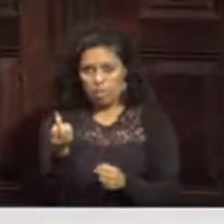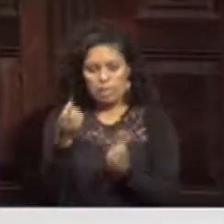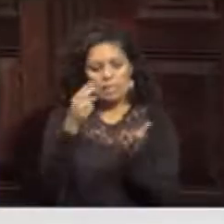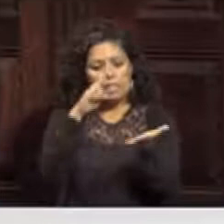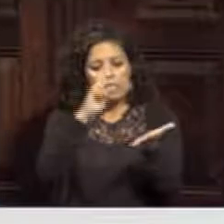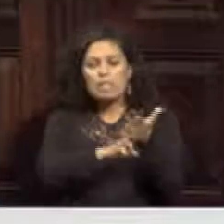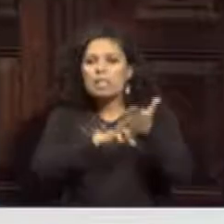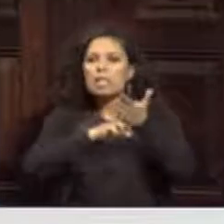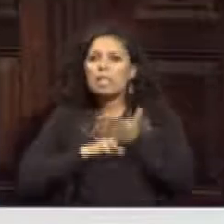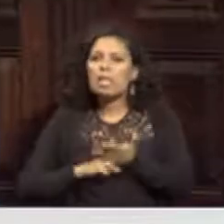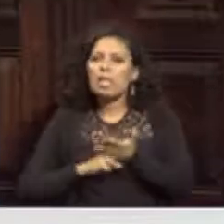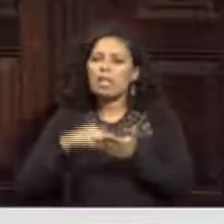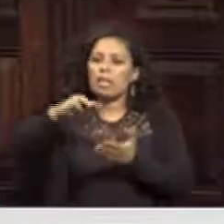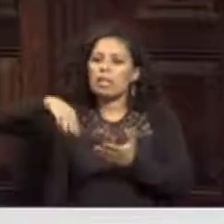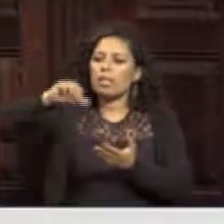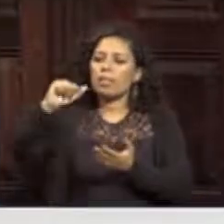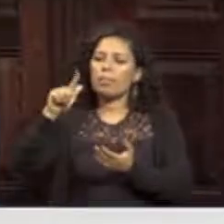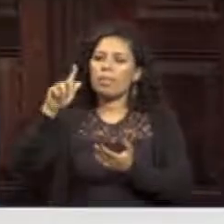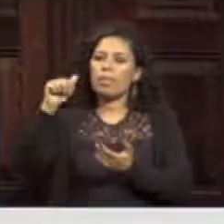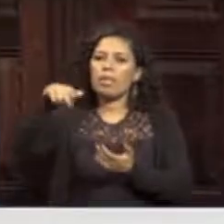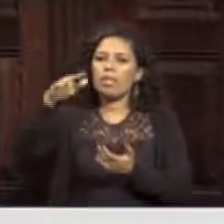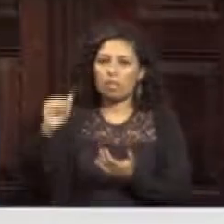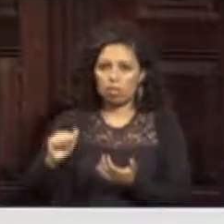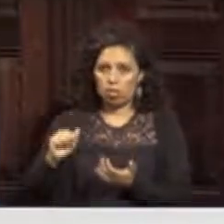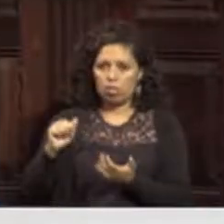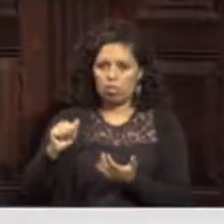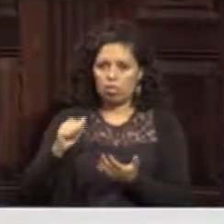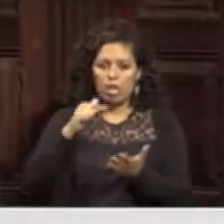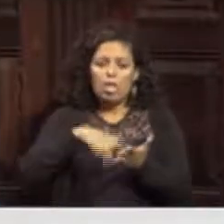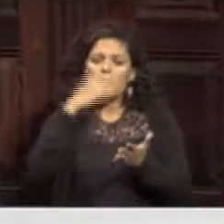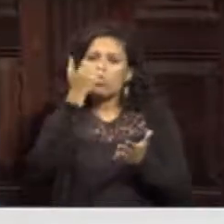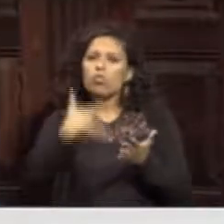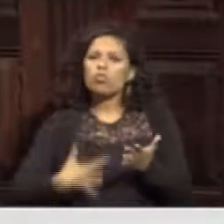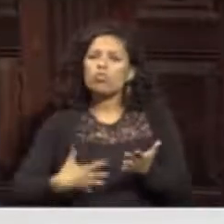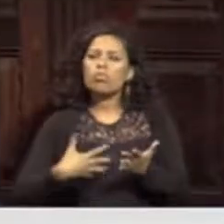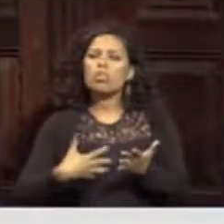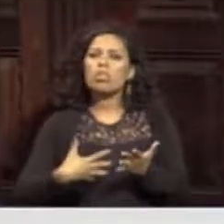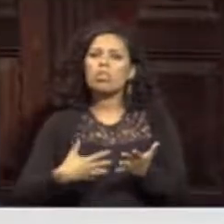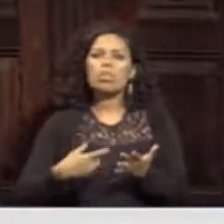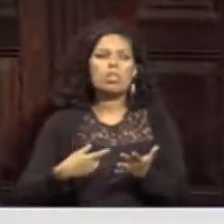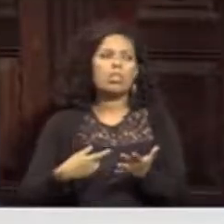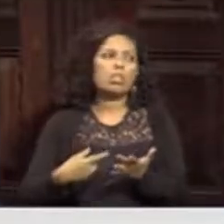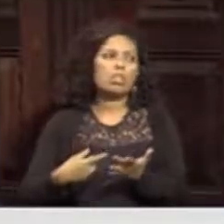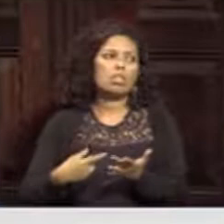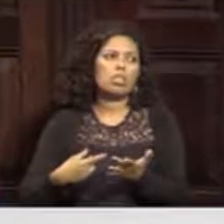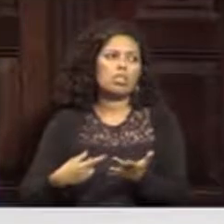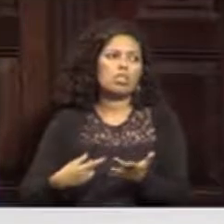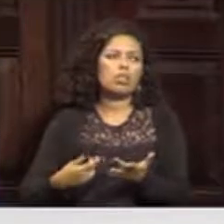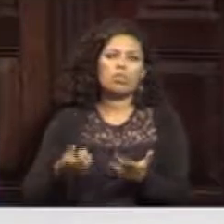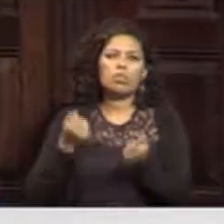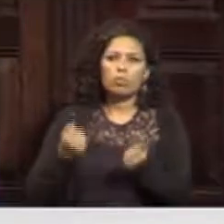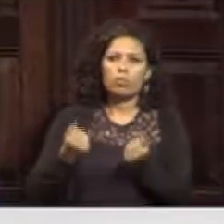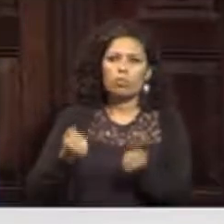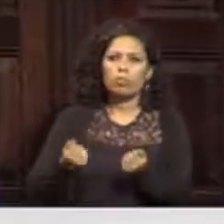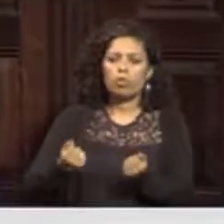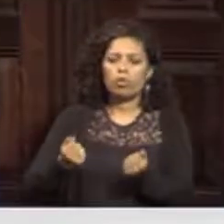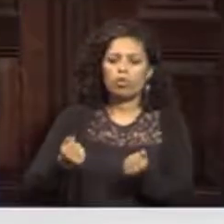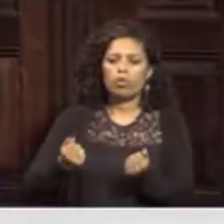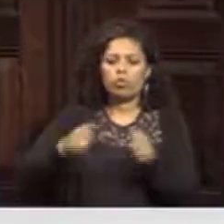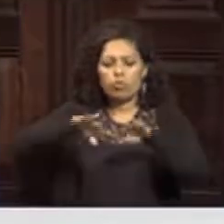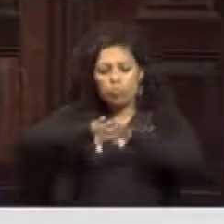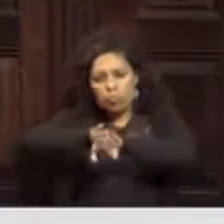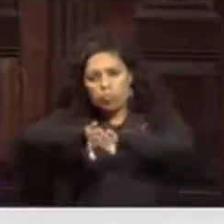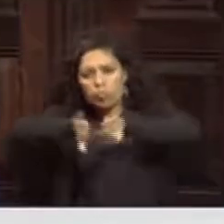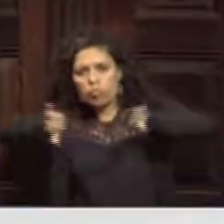Magna, que possibilita que haja a desvinculação da receita